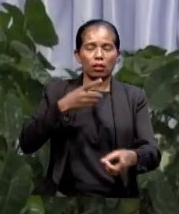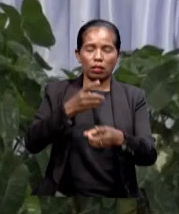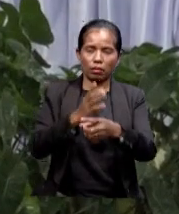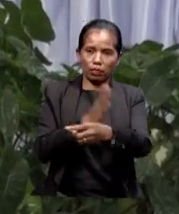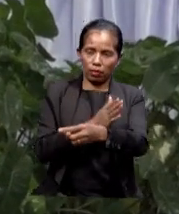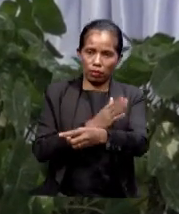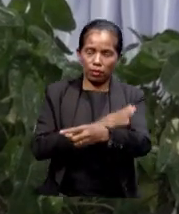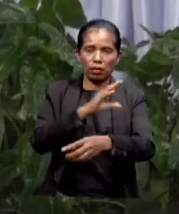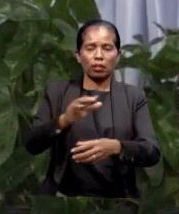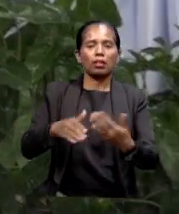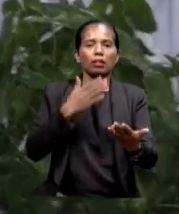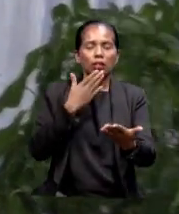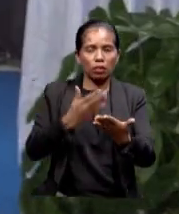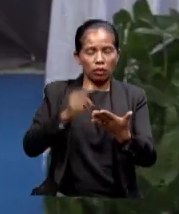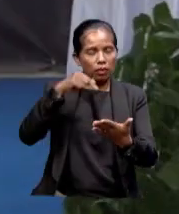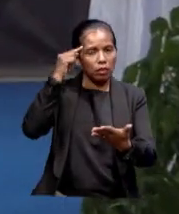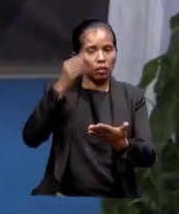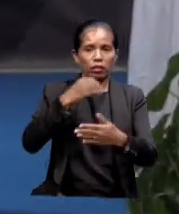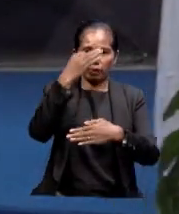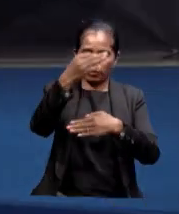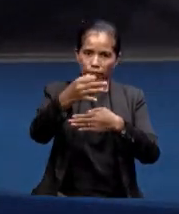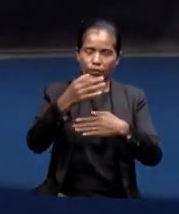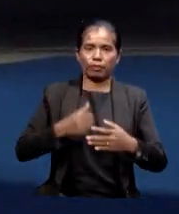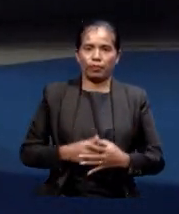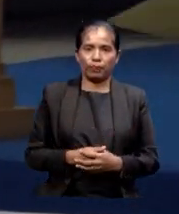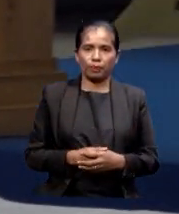boa governação de Aklutang e a futuro.